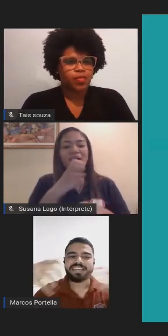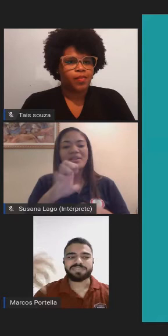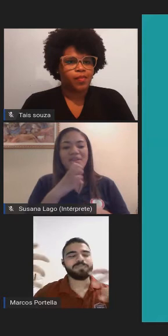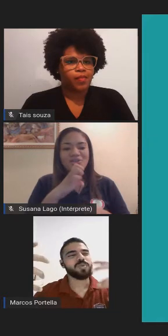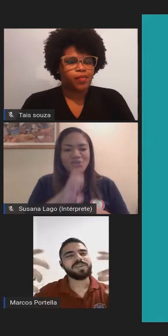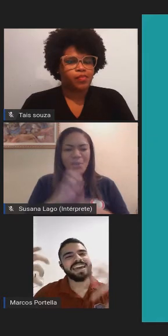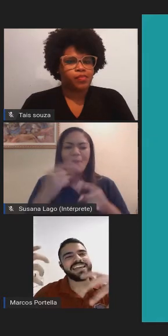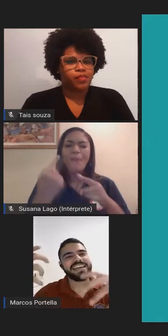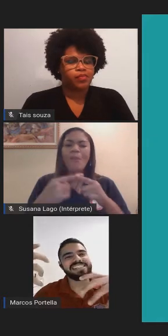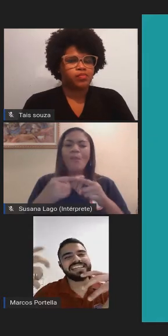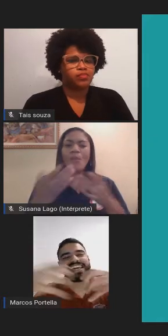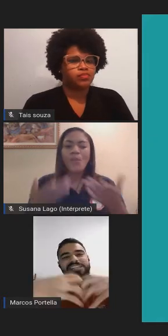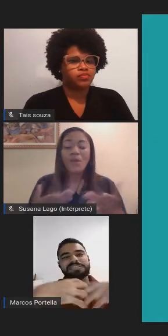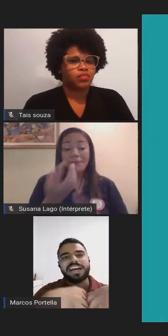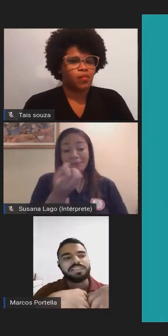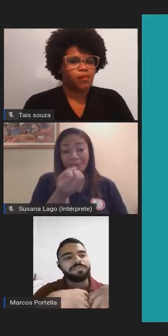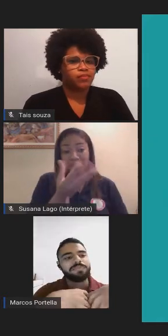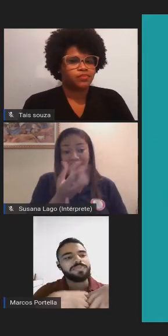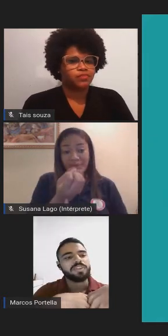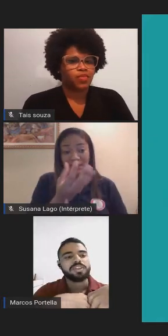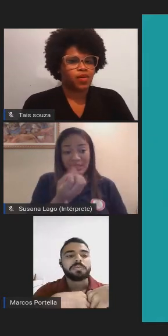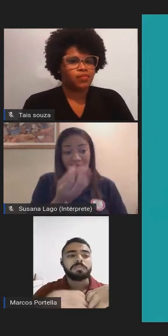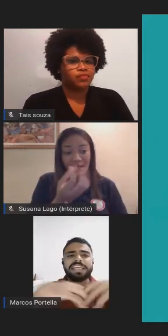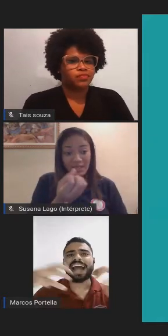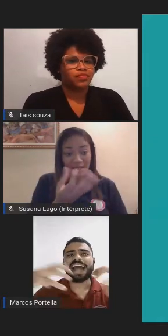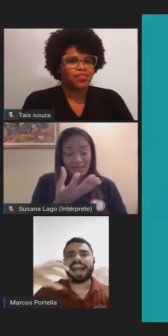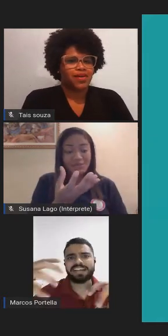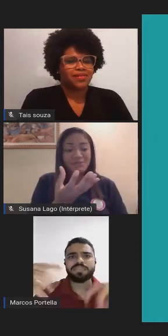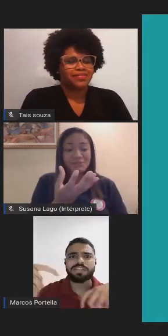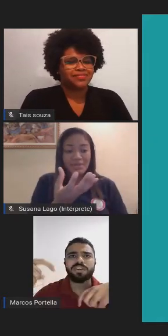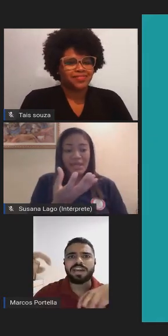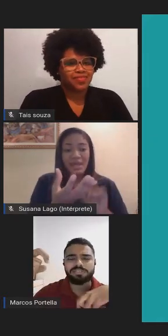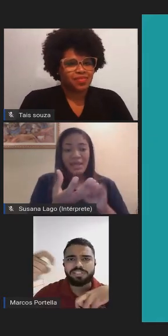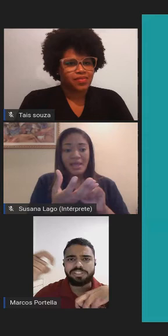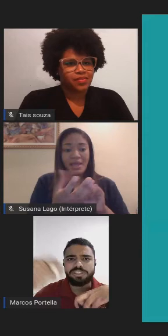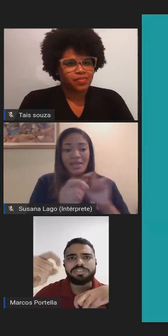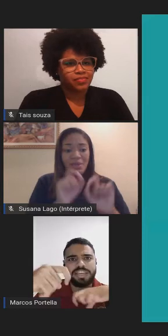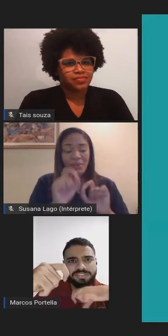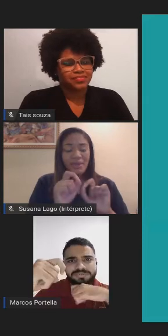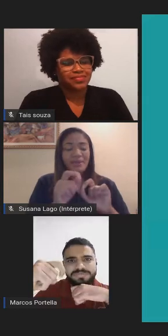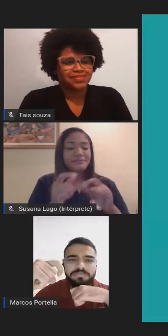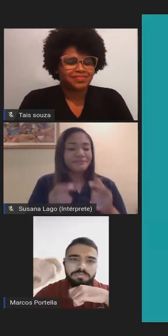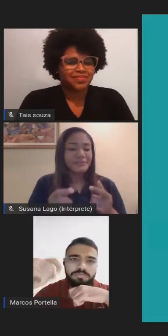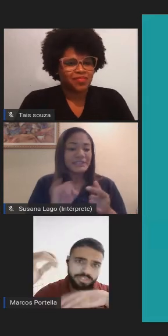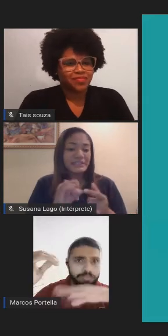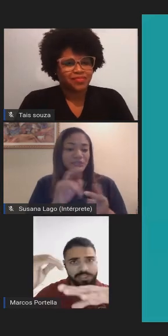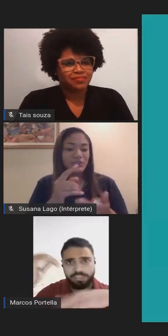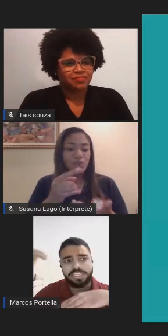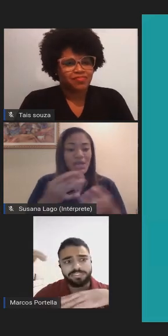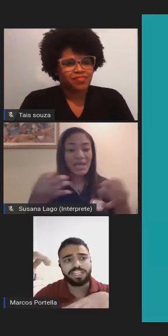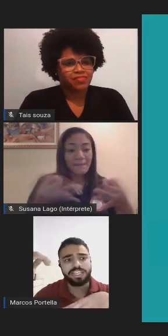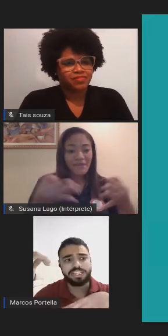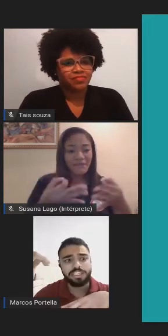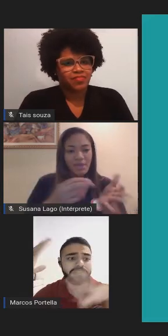Por que isso? O LED, ele vai ligar, se você colocar no sentido certo, positivo,